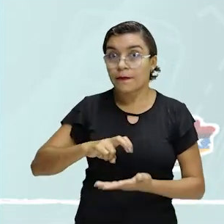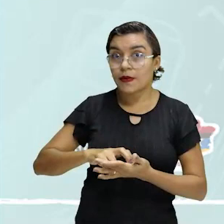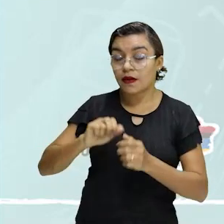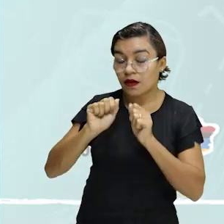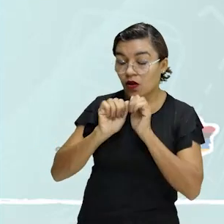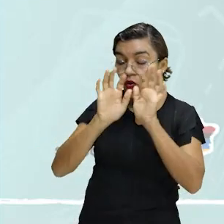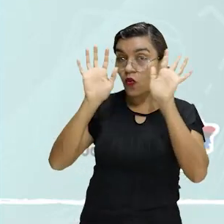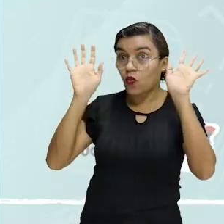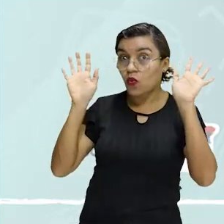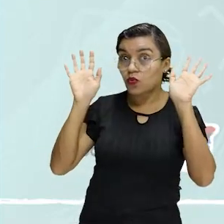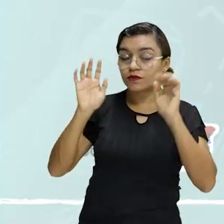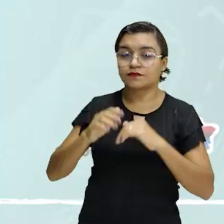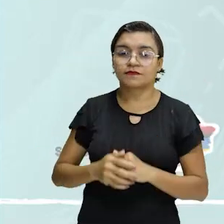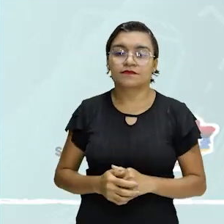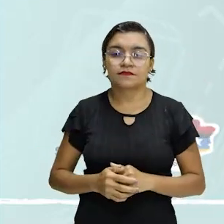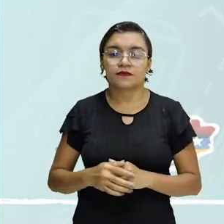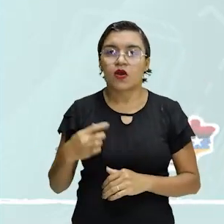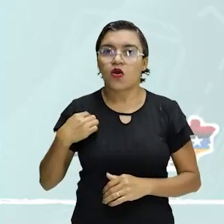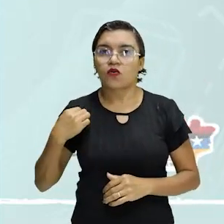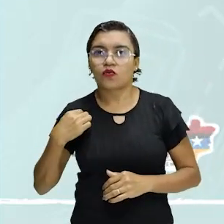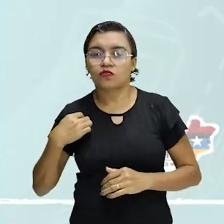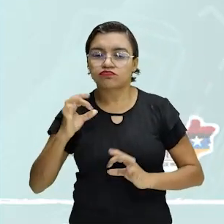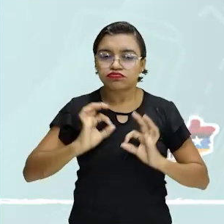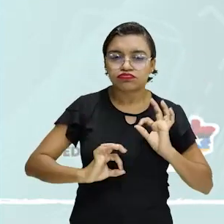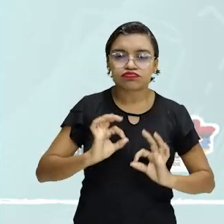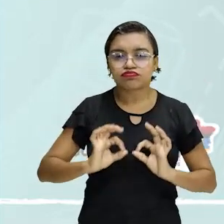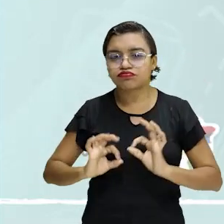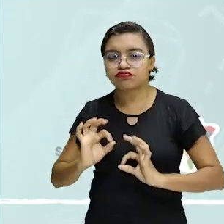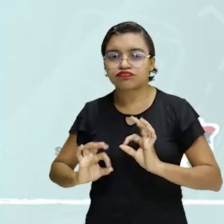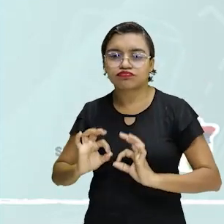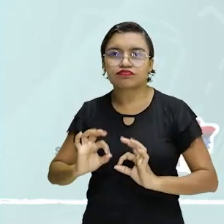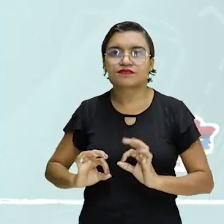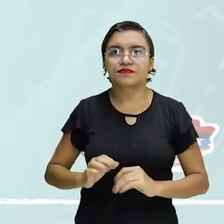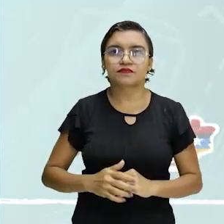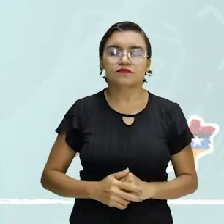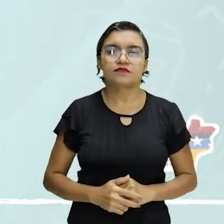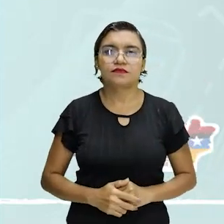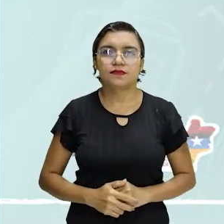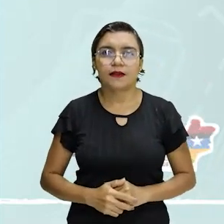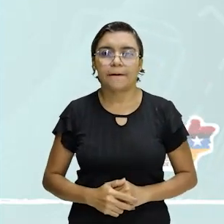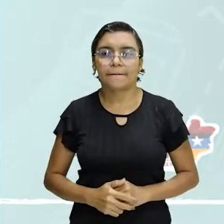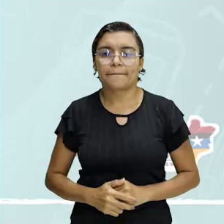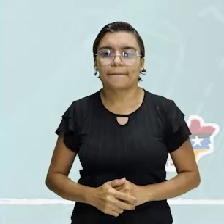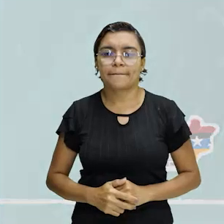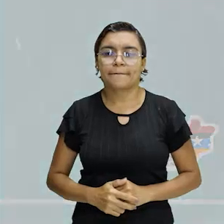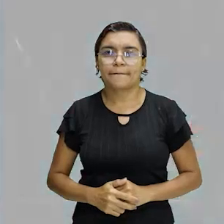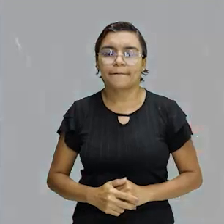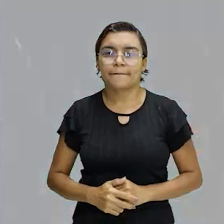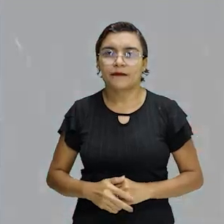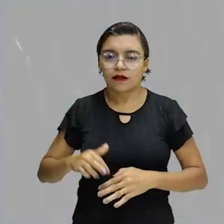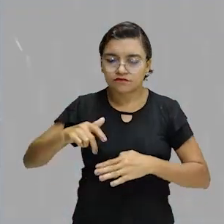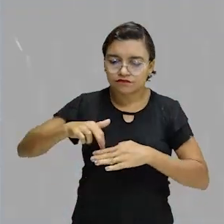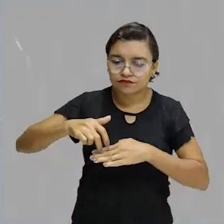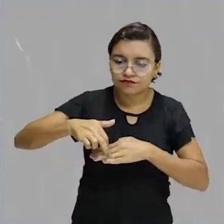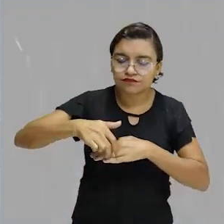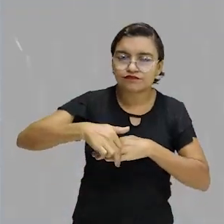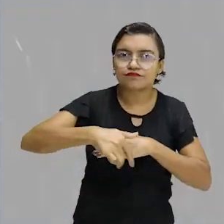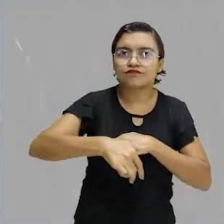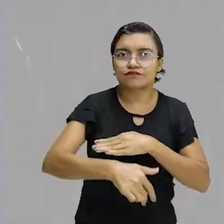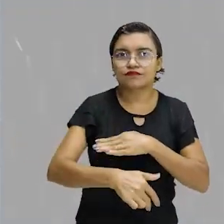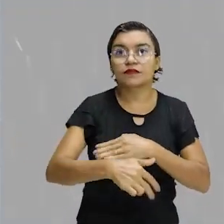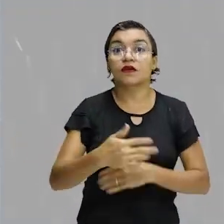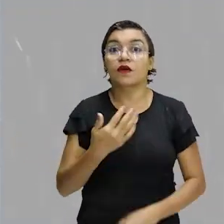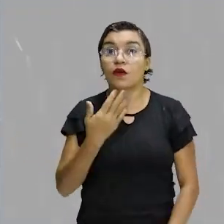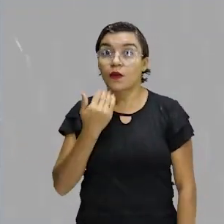got dressed. Ele se vestiu. Went downstairs and ate a bowl of cereal. Desceu as escadas e